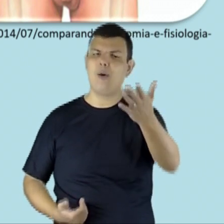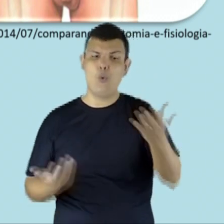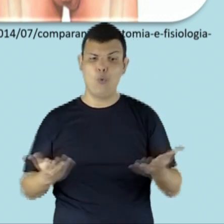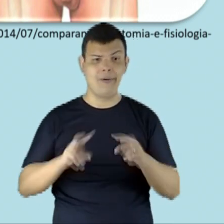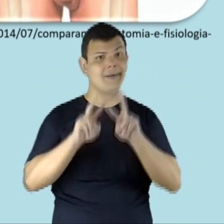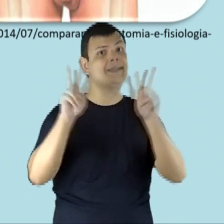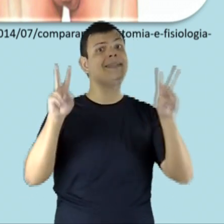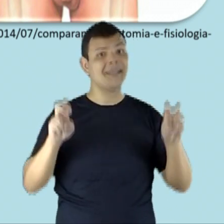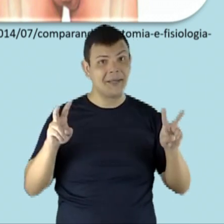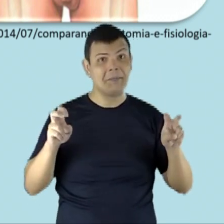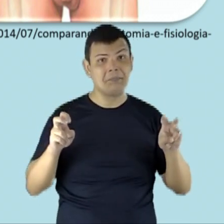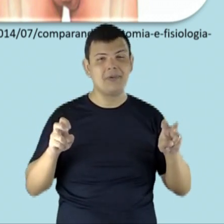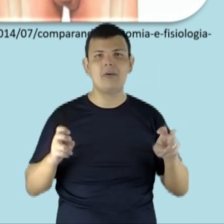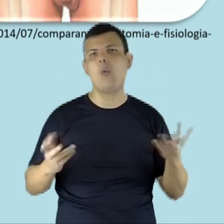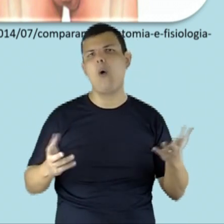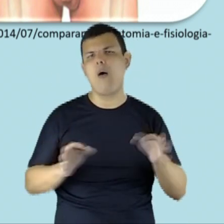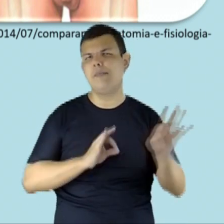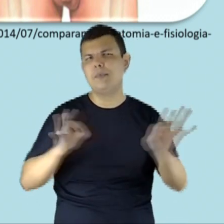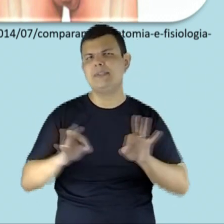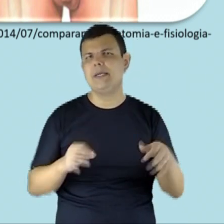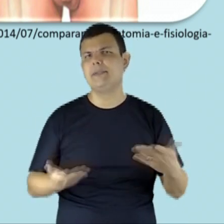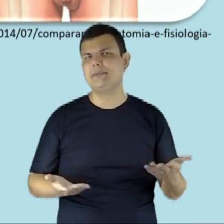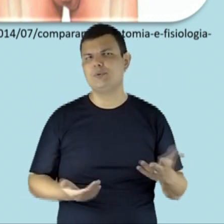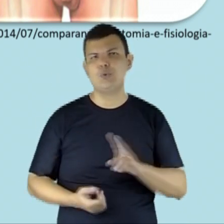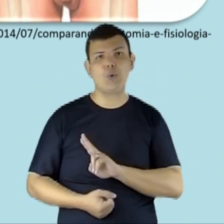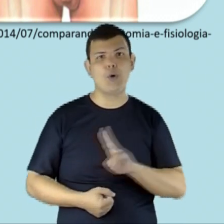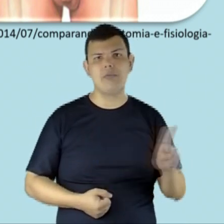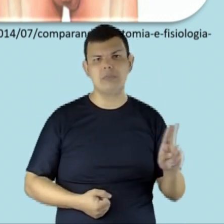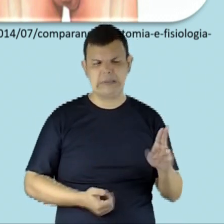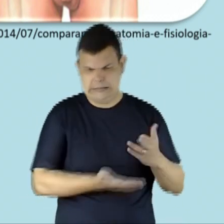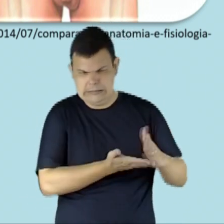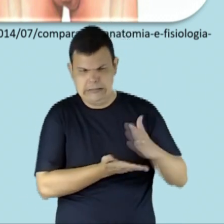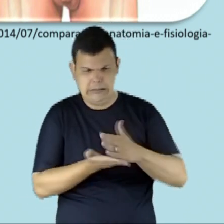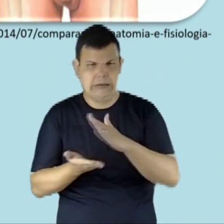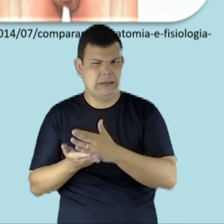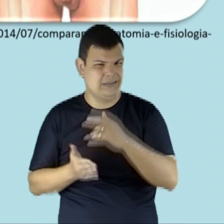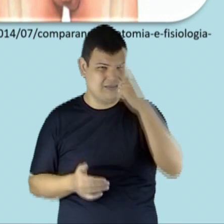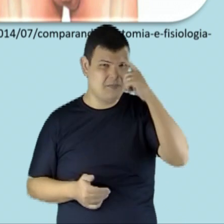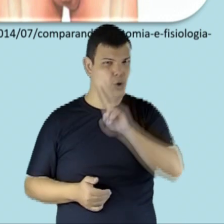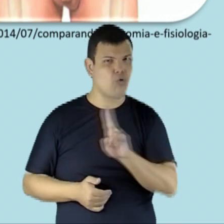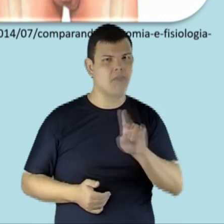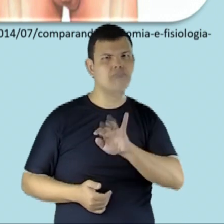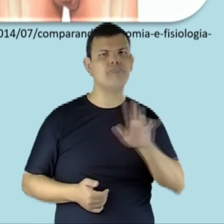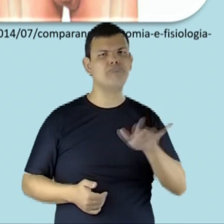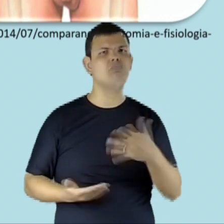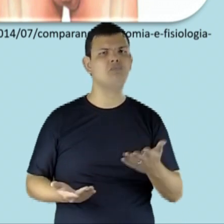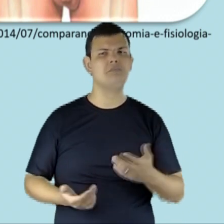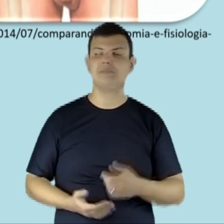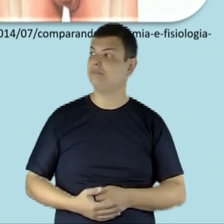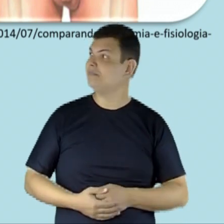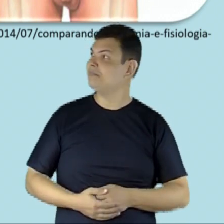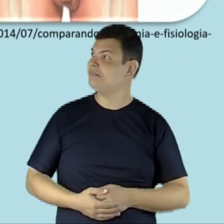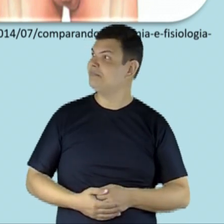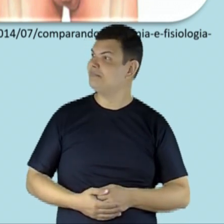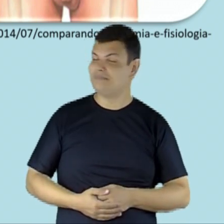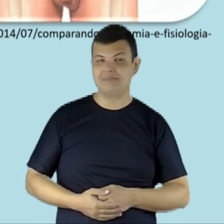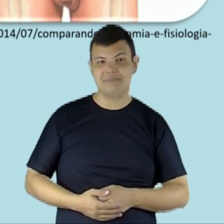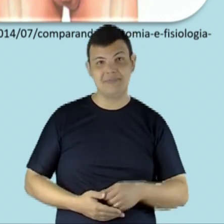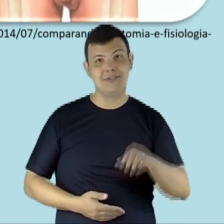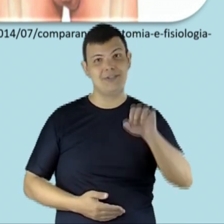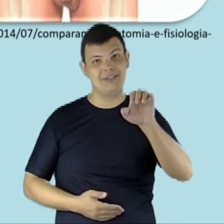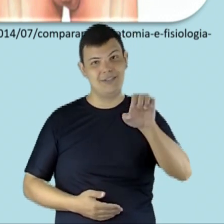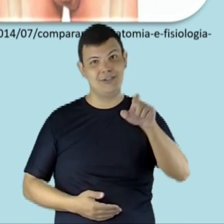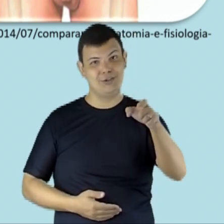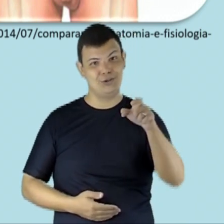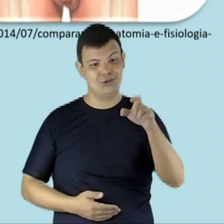de hoje. Como se chama esse processo mesmo de eliminação dos resíduos? Muito bem, quem acertou